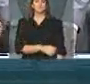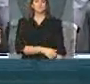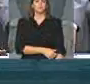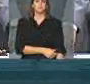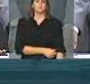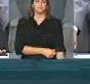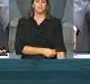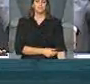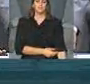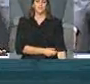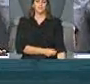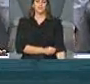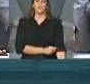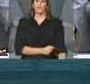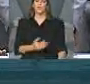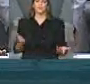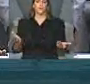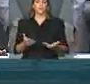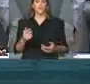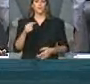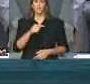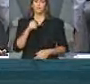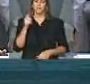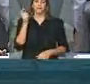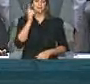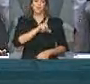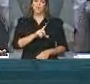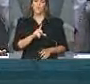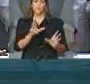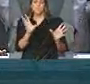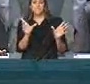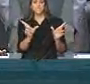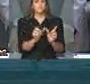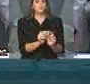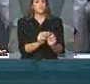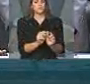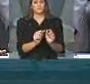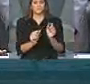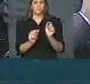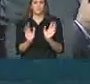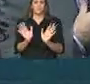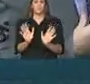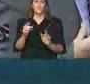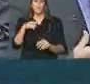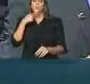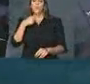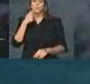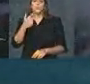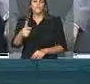poder de síntese não há dúvida com relação ao texto da matéria vamos em frente